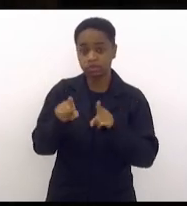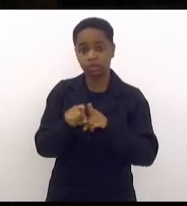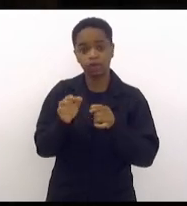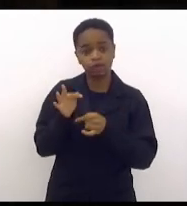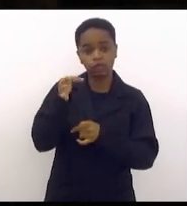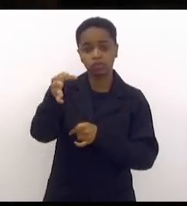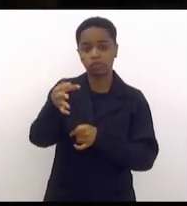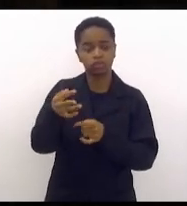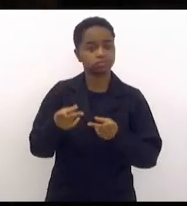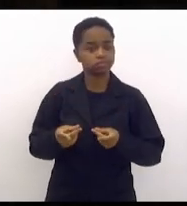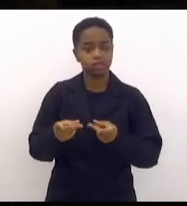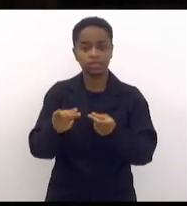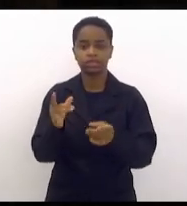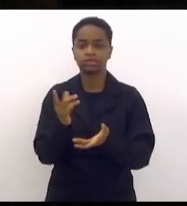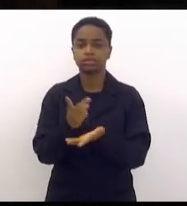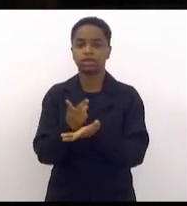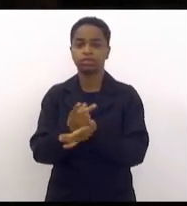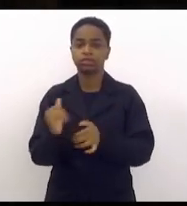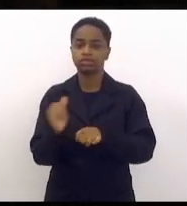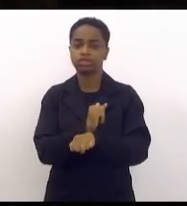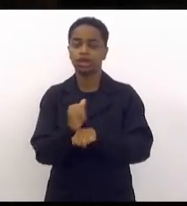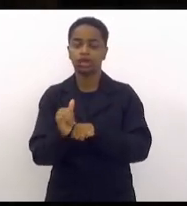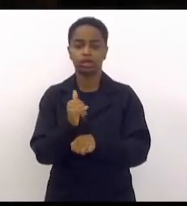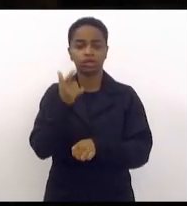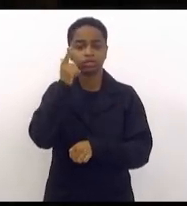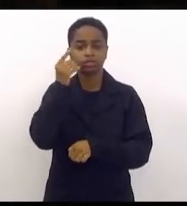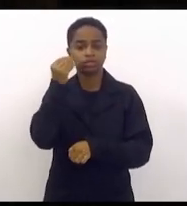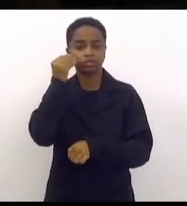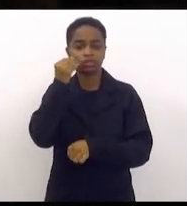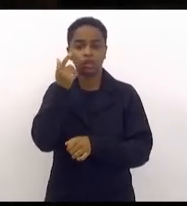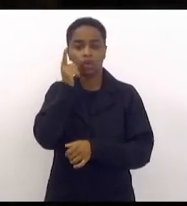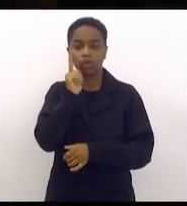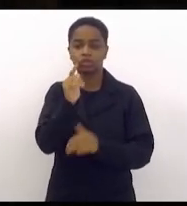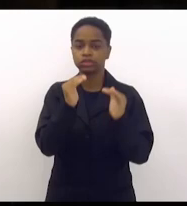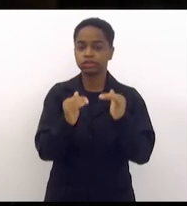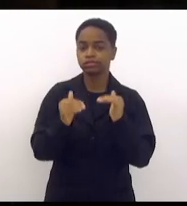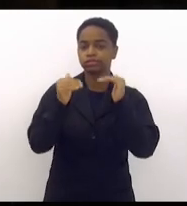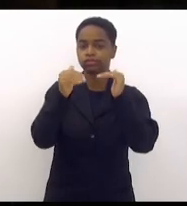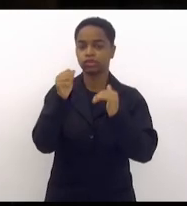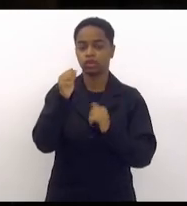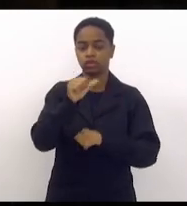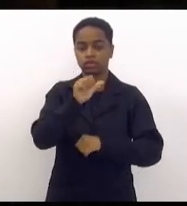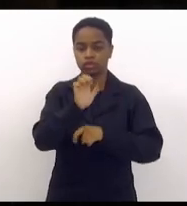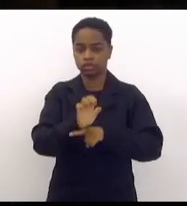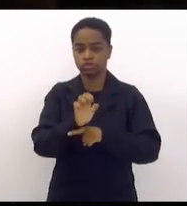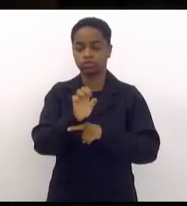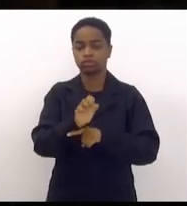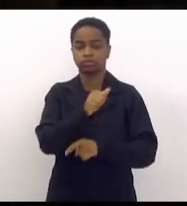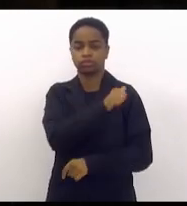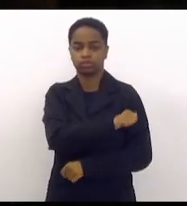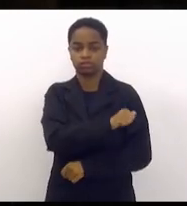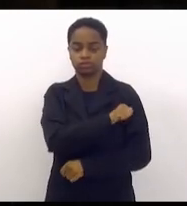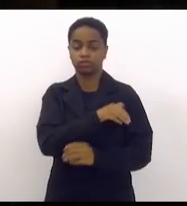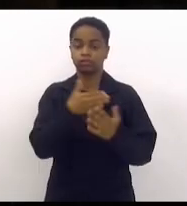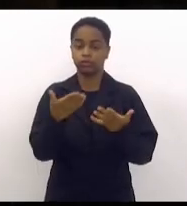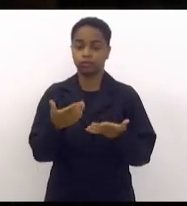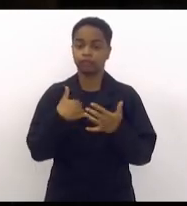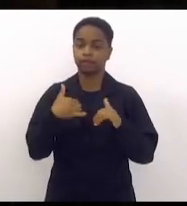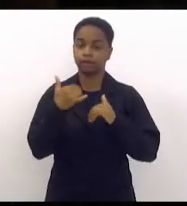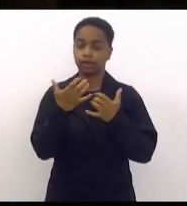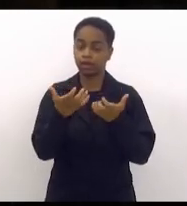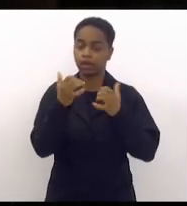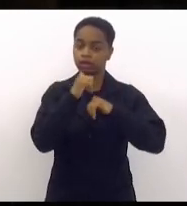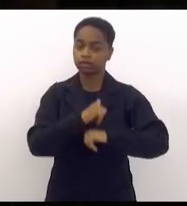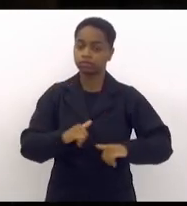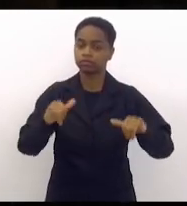um instrumento estratégico de garantia da soberania nacional e eu quero aqui fazer menção a